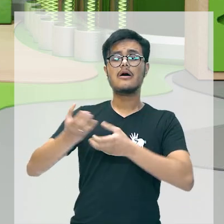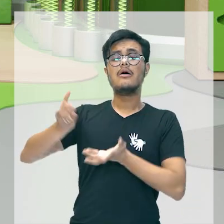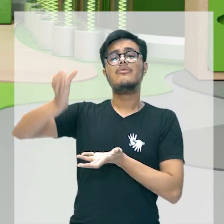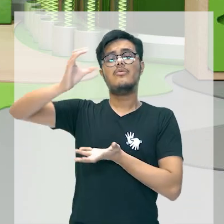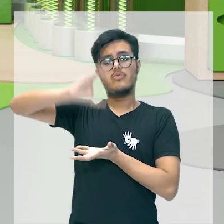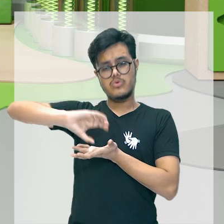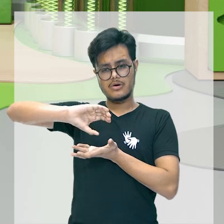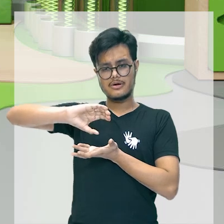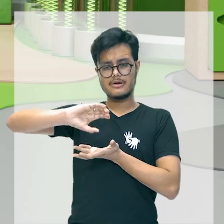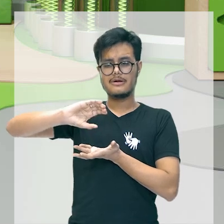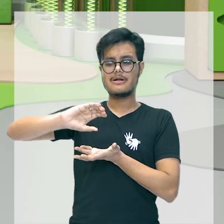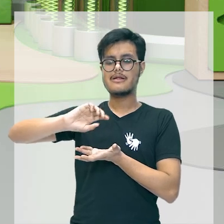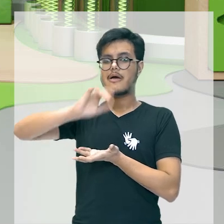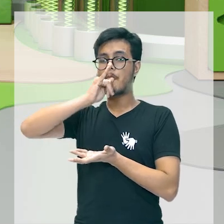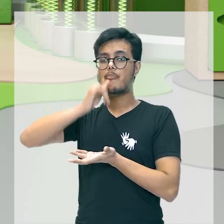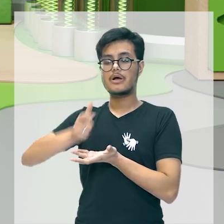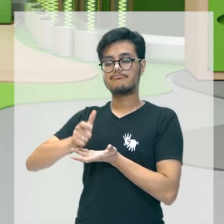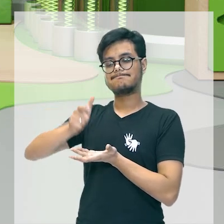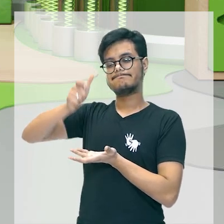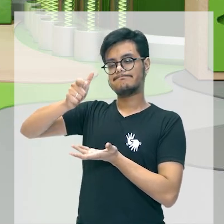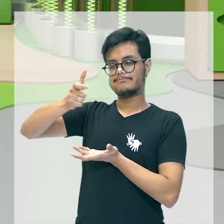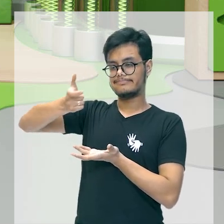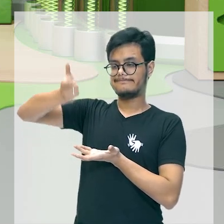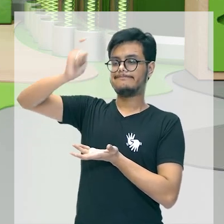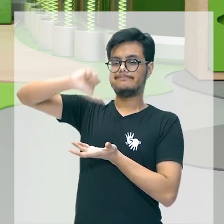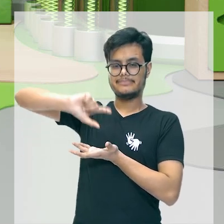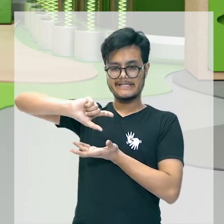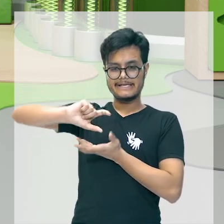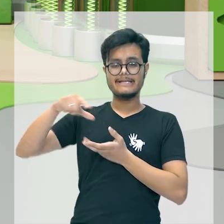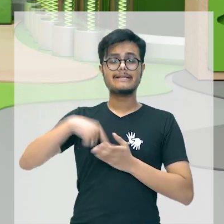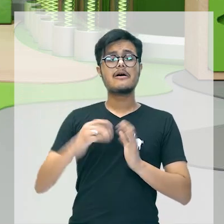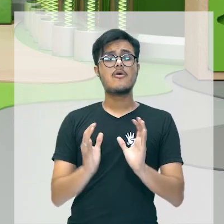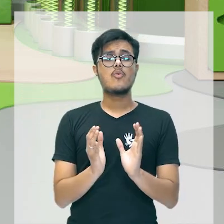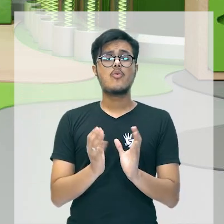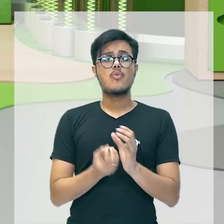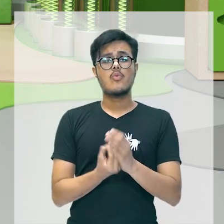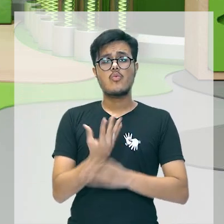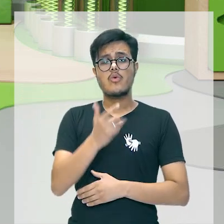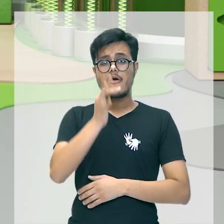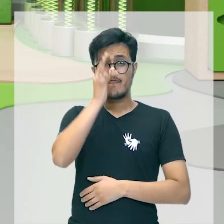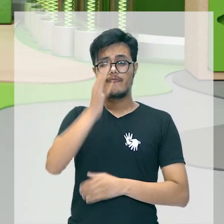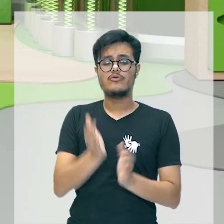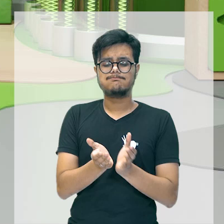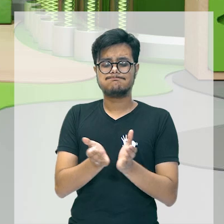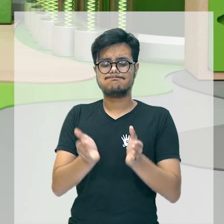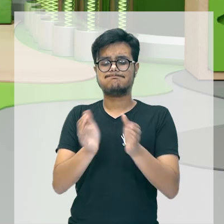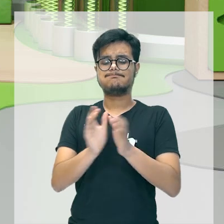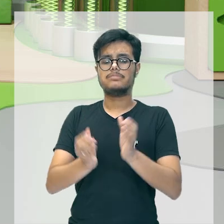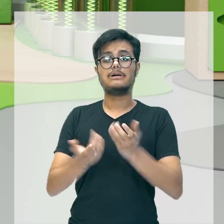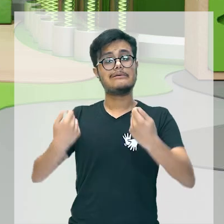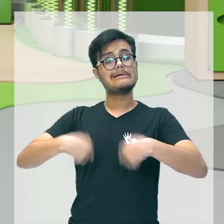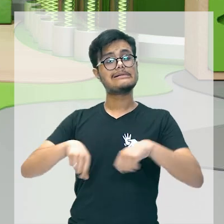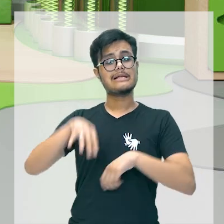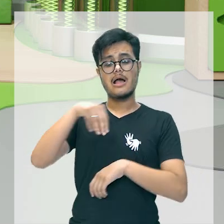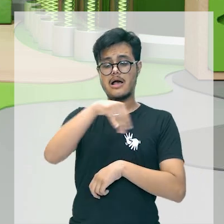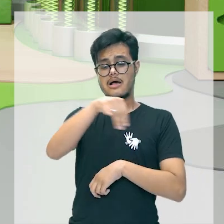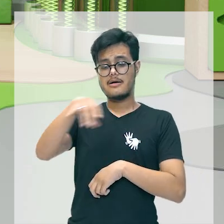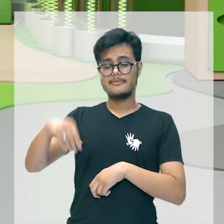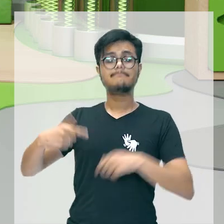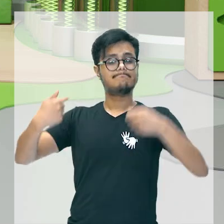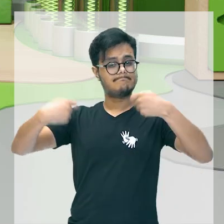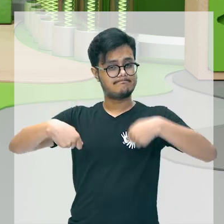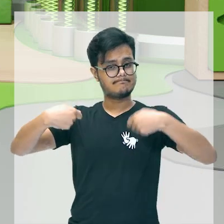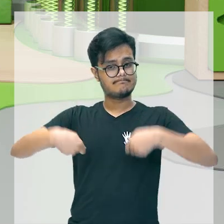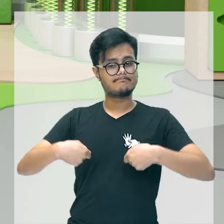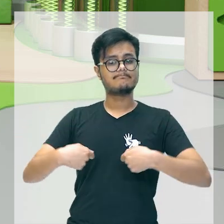para baixo para não acumular água. Nos vasinhos de plantas, né, manter aí com areia dentro para que essa água que sempre a gente vai despejar